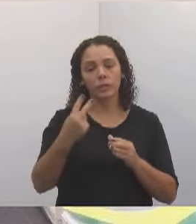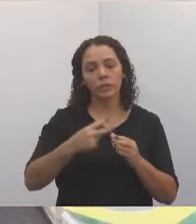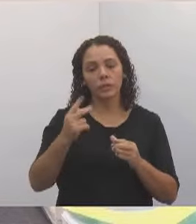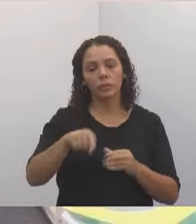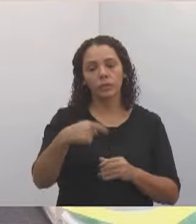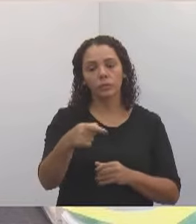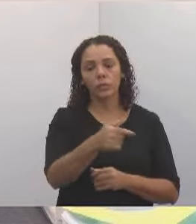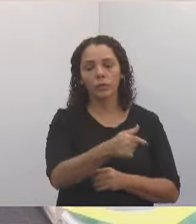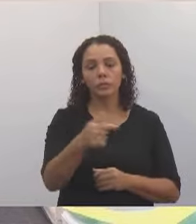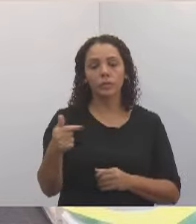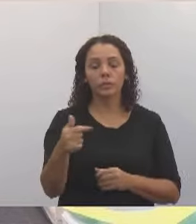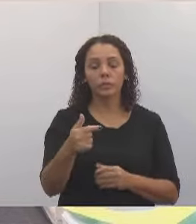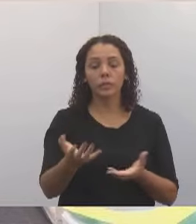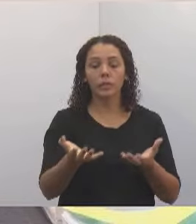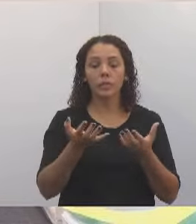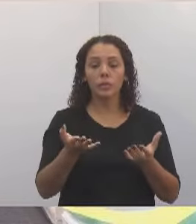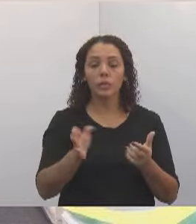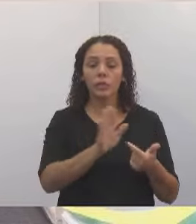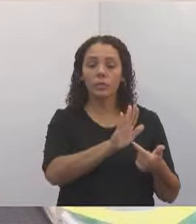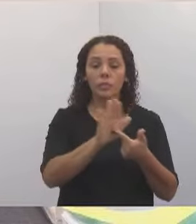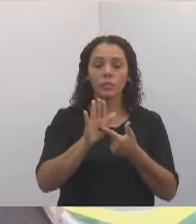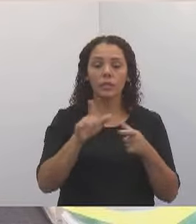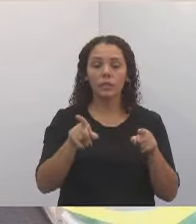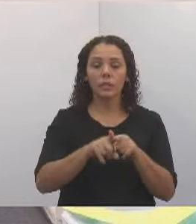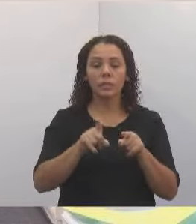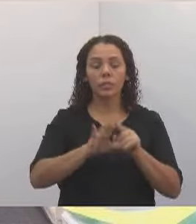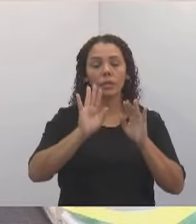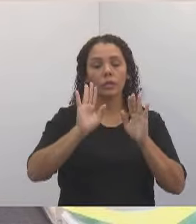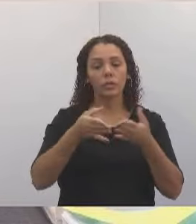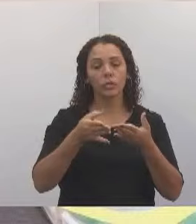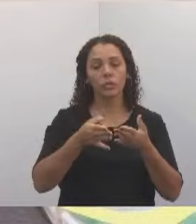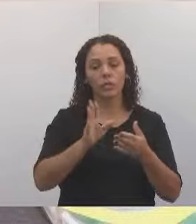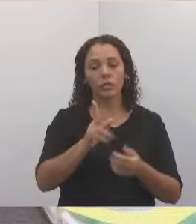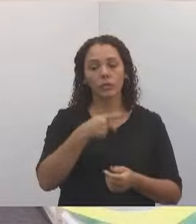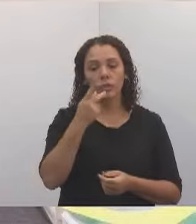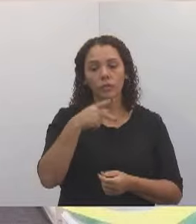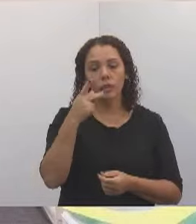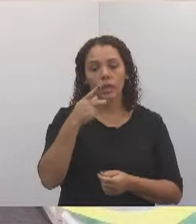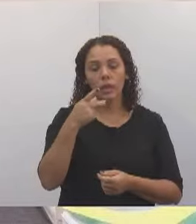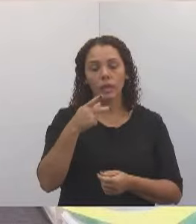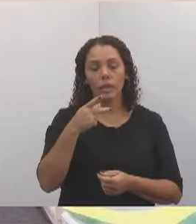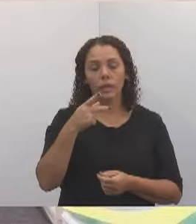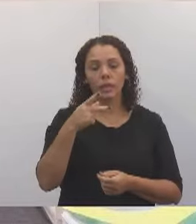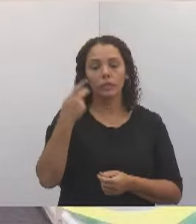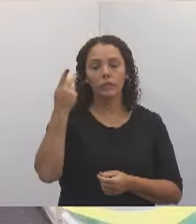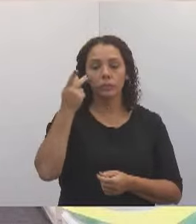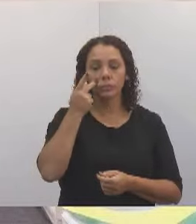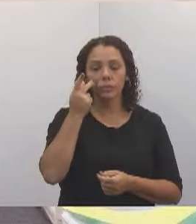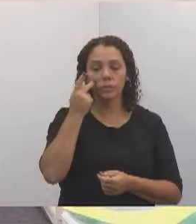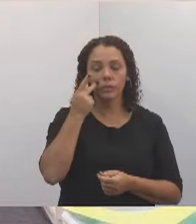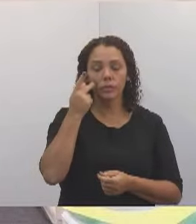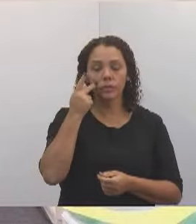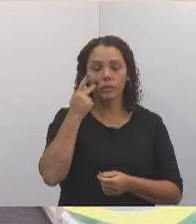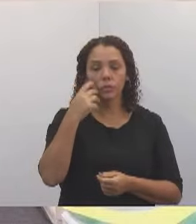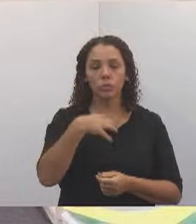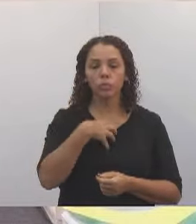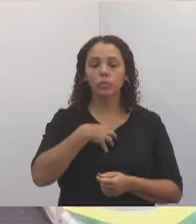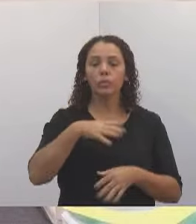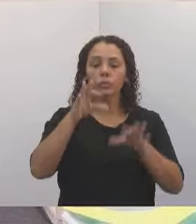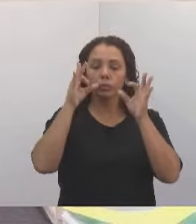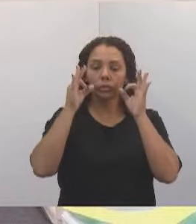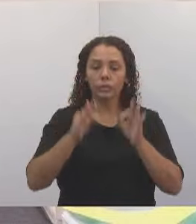vem, e eu quero aqui destacar, até porque foi citado, né, pelo vereador Paulinho dos Condutores, de forma